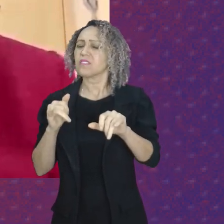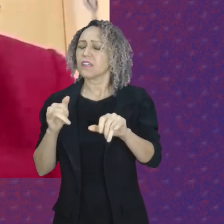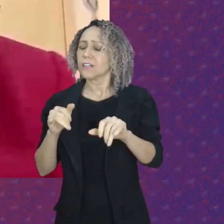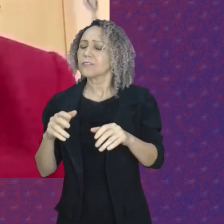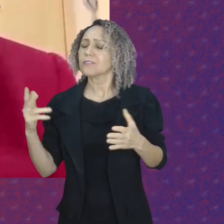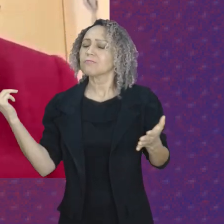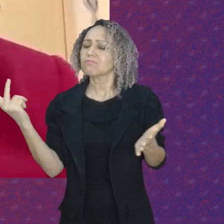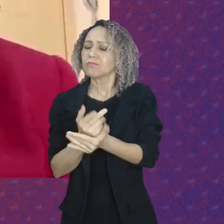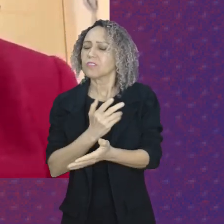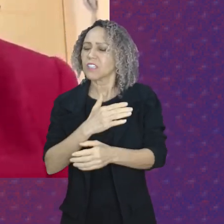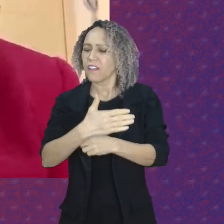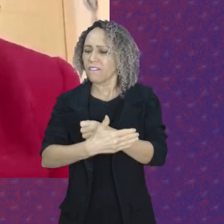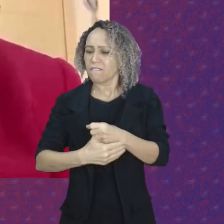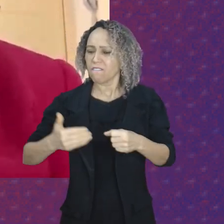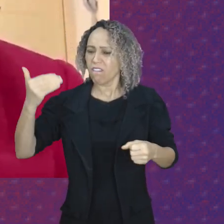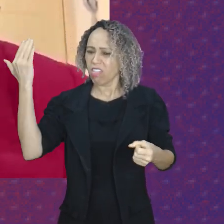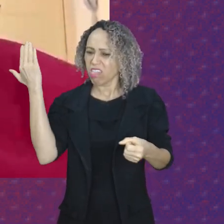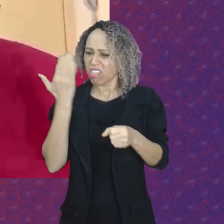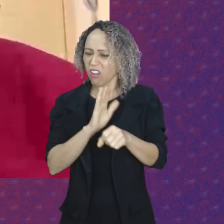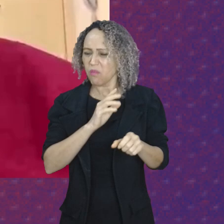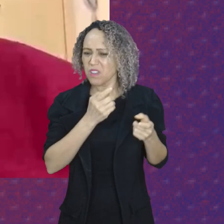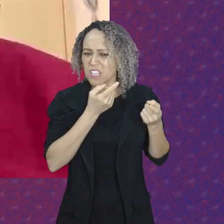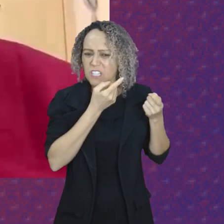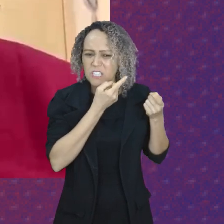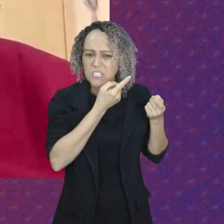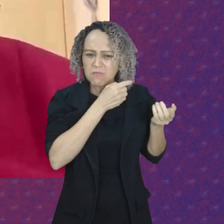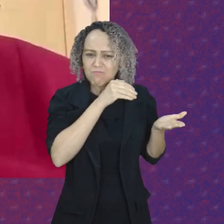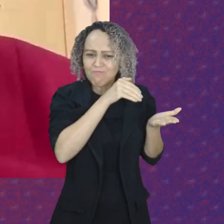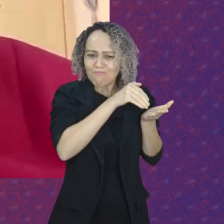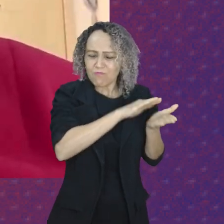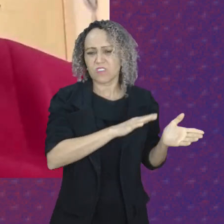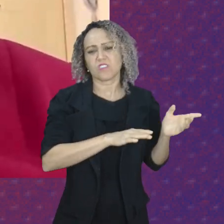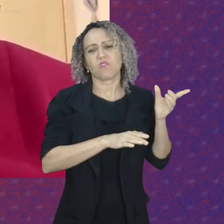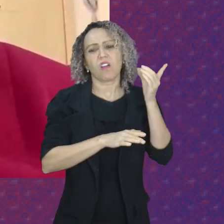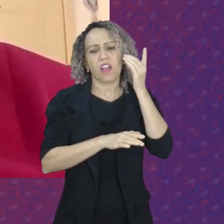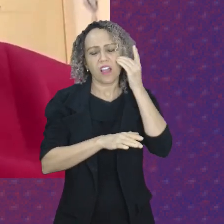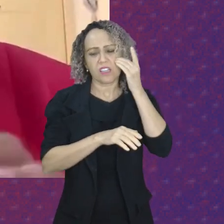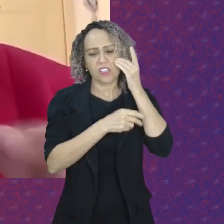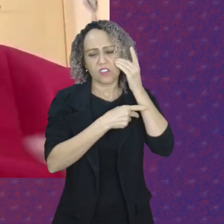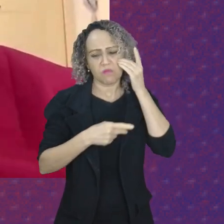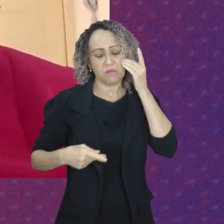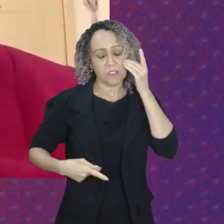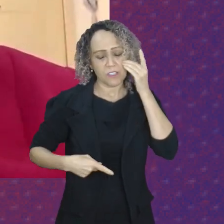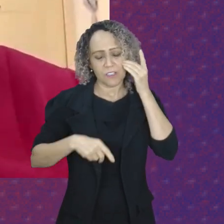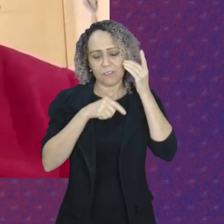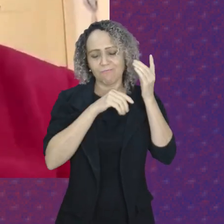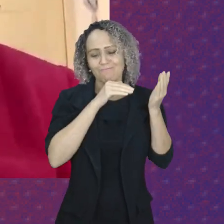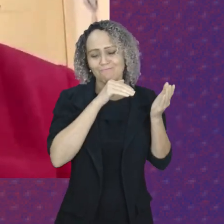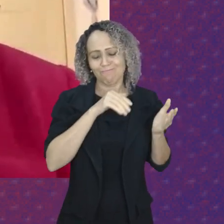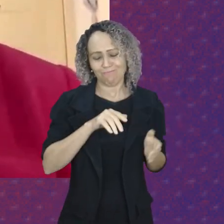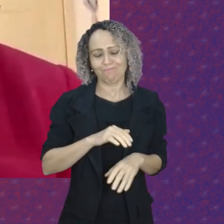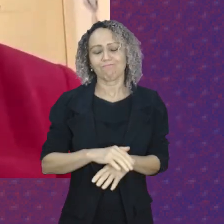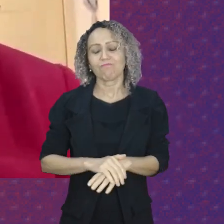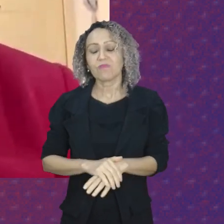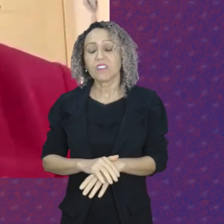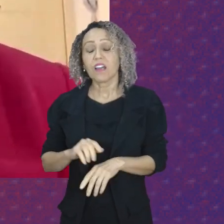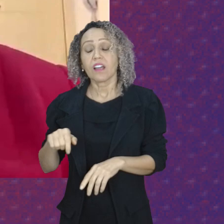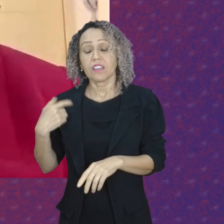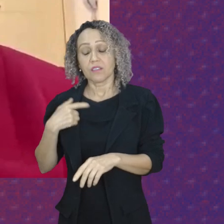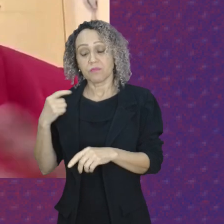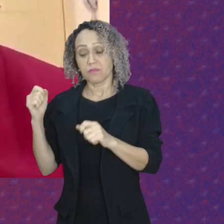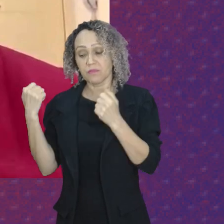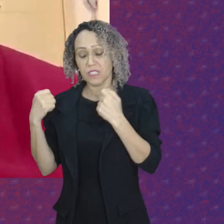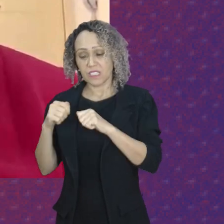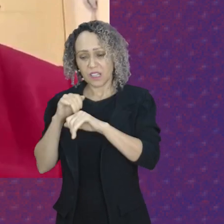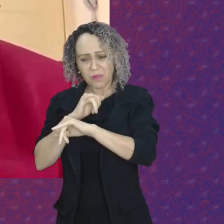que tirou, né, a presidenta Dilma da presidência da República. Então, é um conjunto, né, de